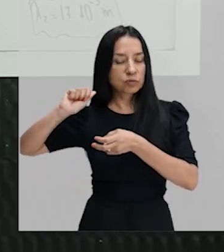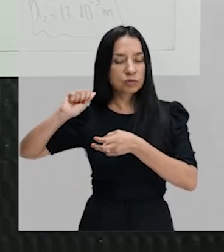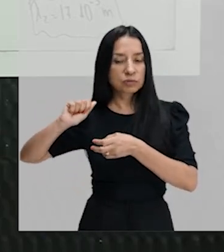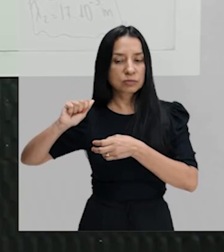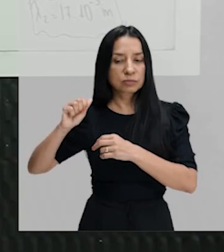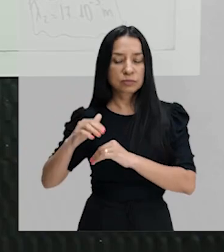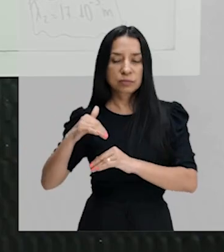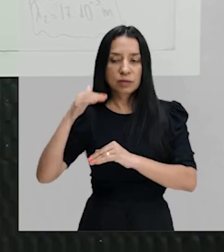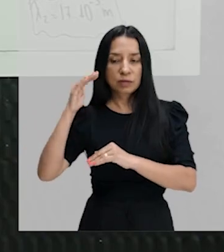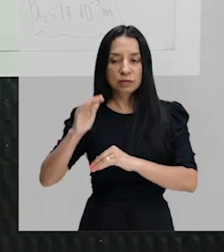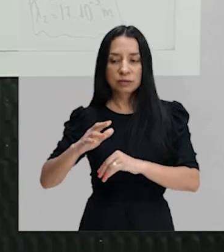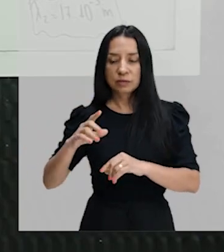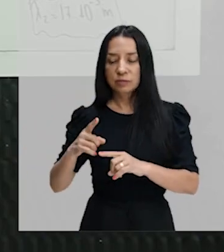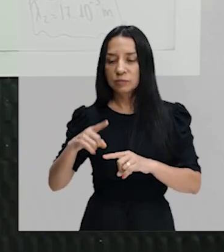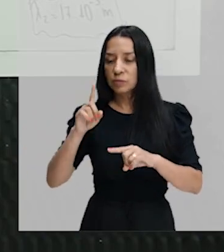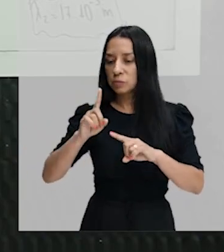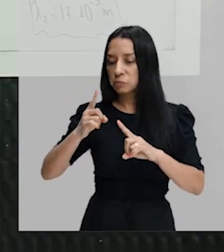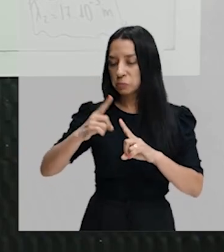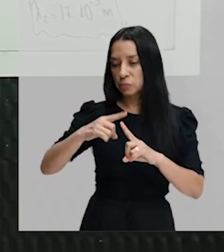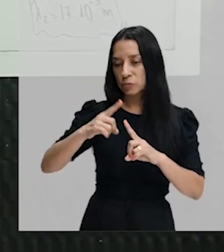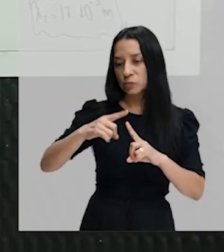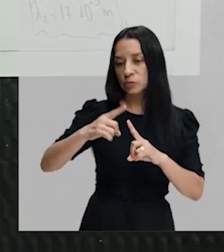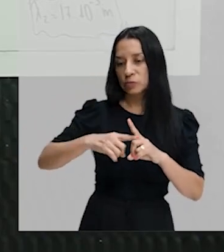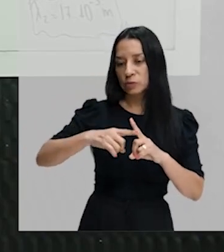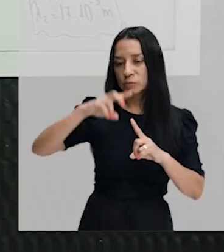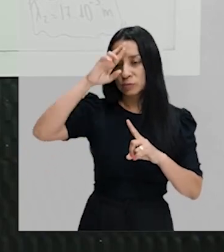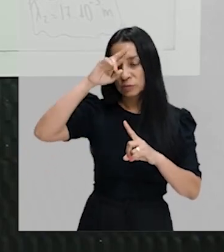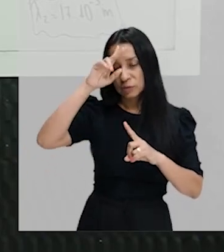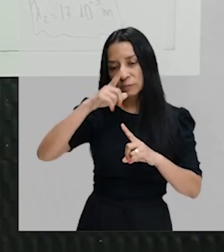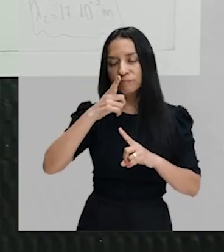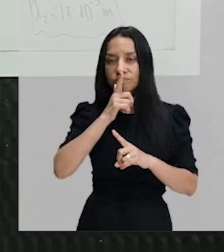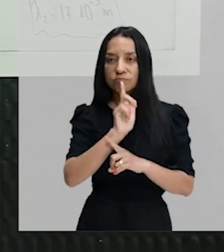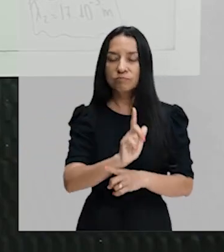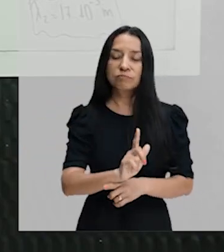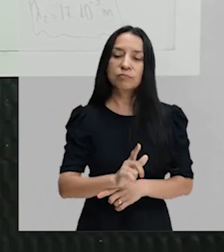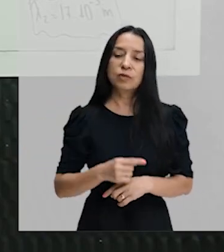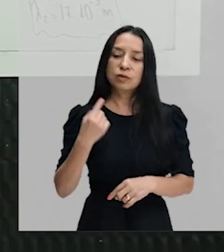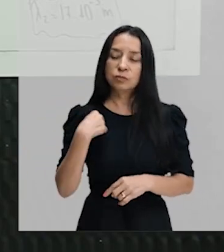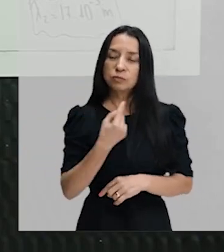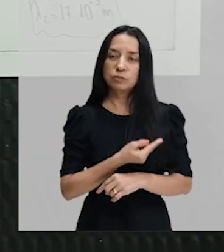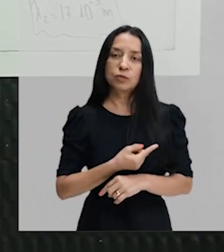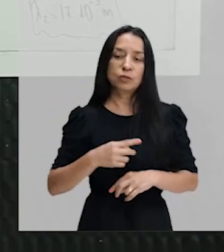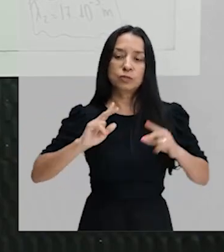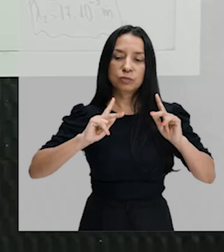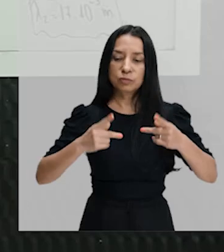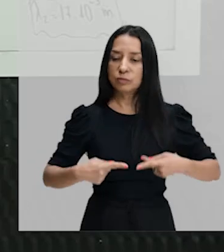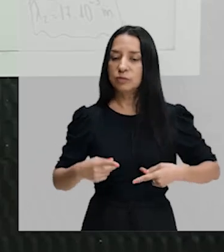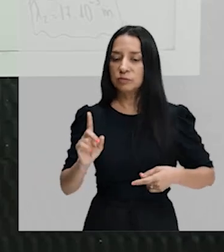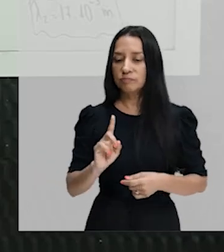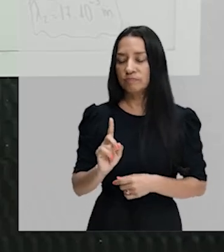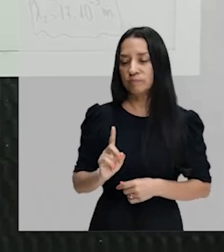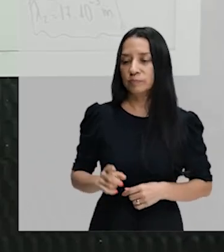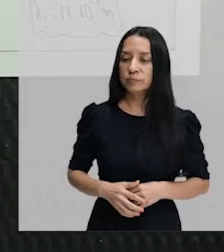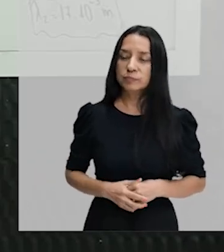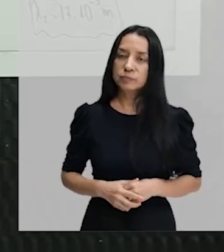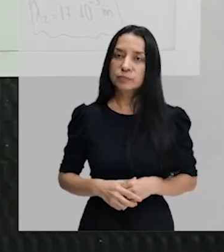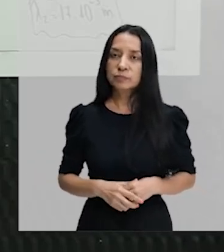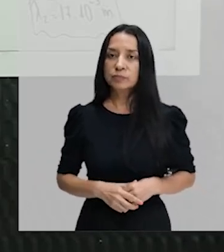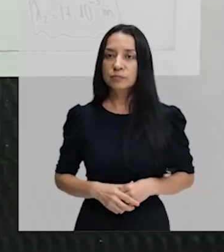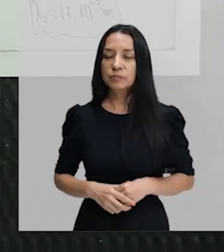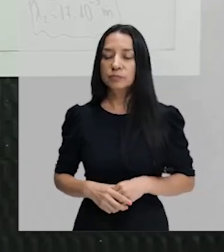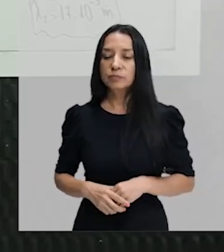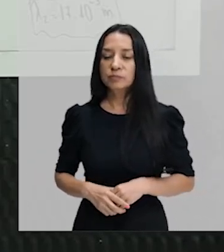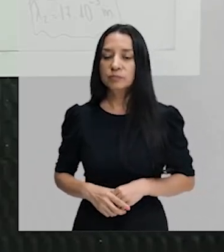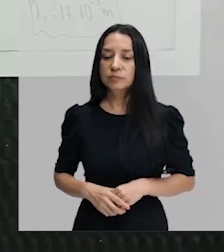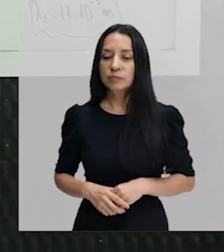e os insetos algum tipo de inseto os sons menores do que essa frequência tá certo mas nós humanos a gente só consegue captar aí